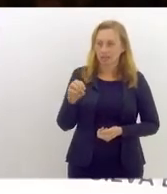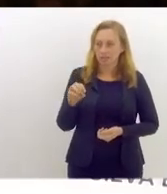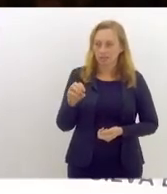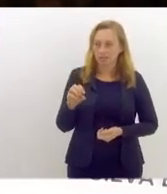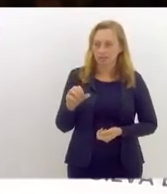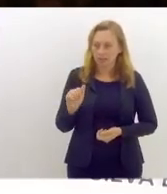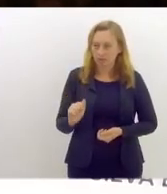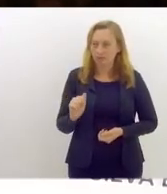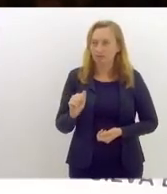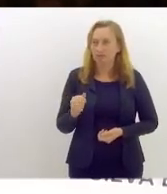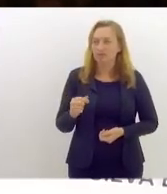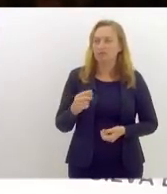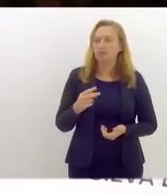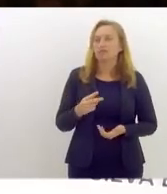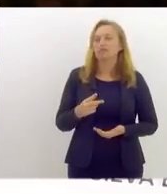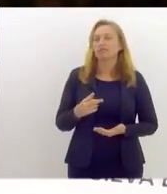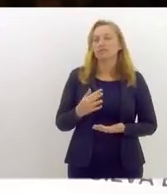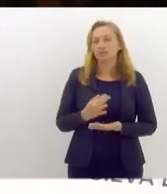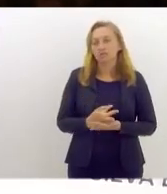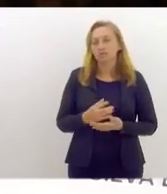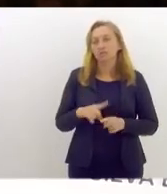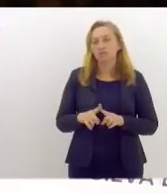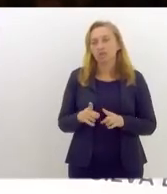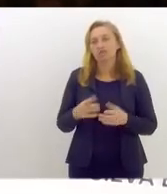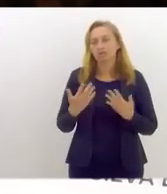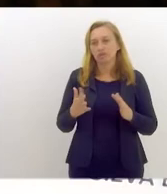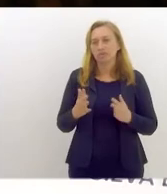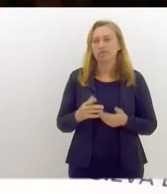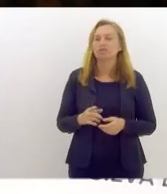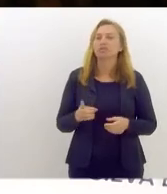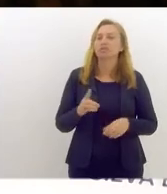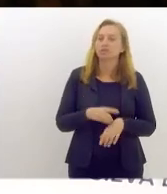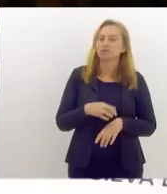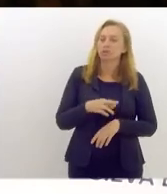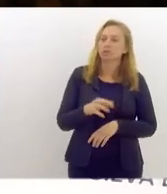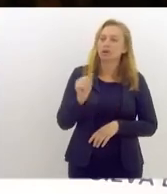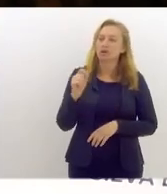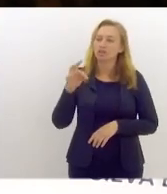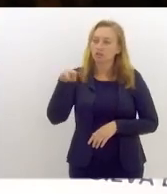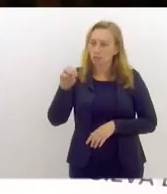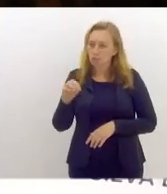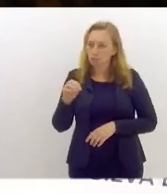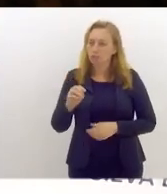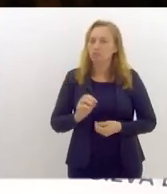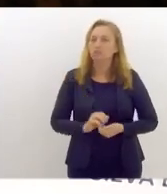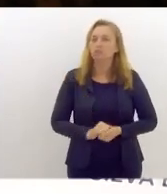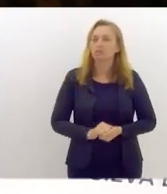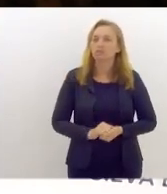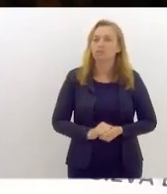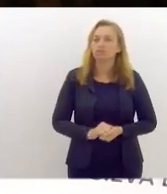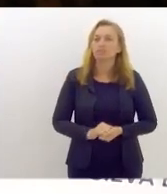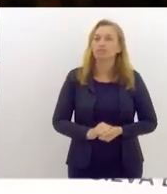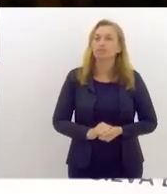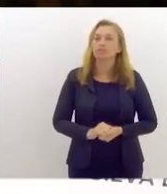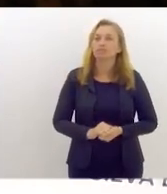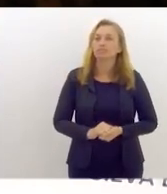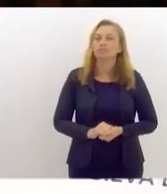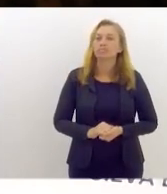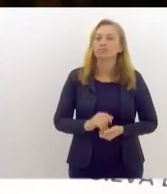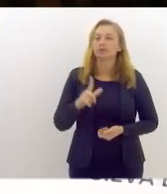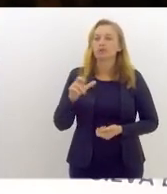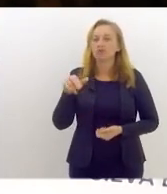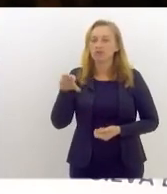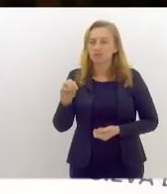estando não estando presente Doutor Antônio heloísio Barros Bastos Dr